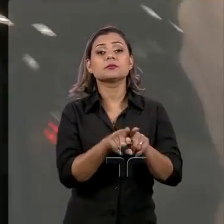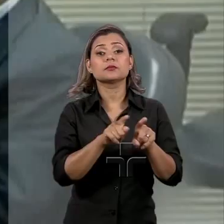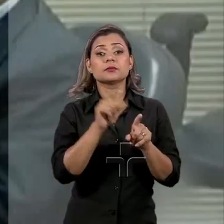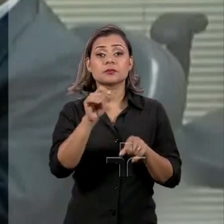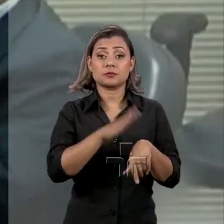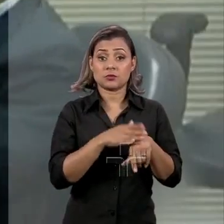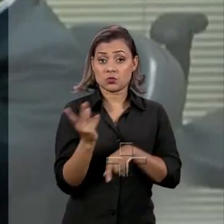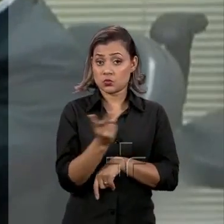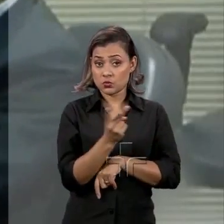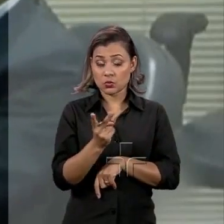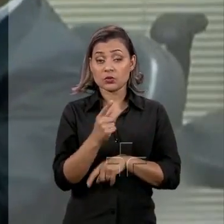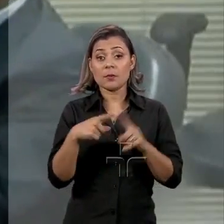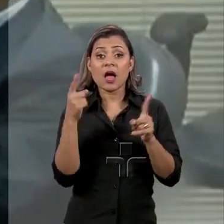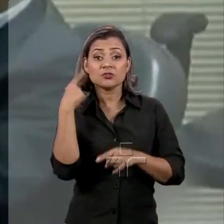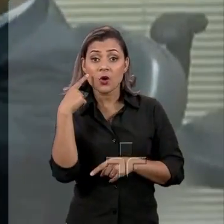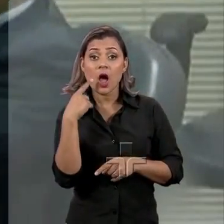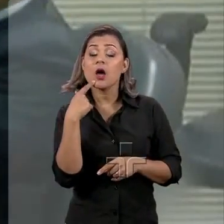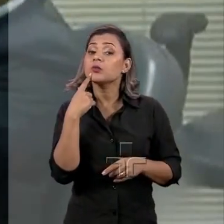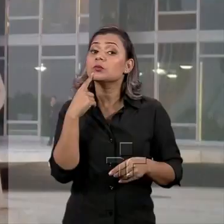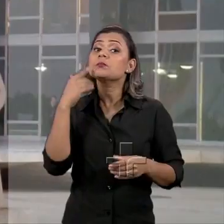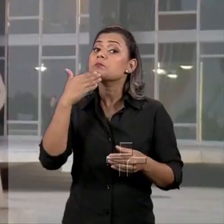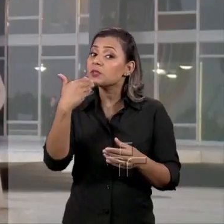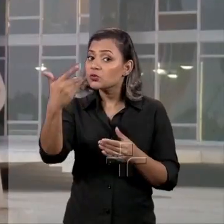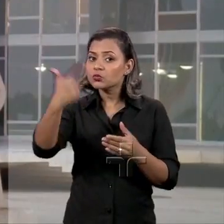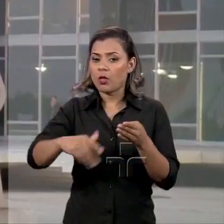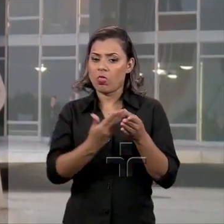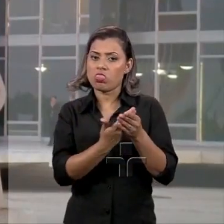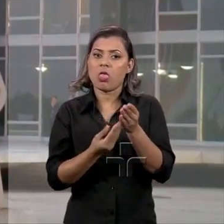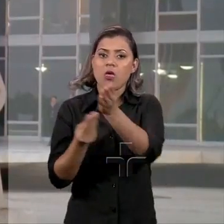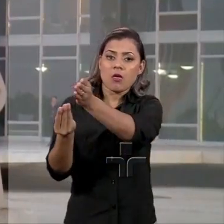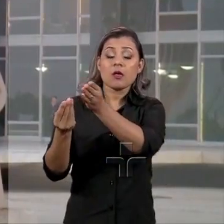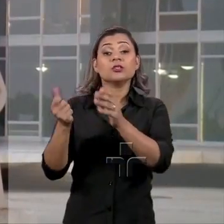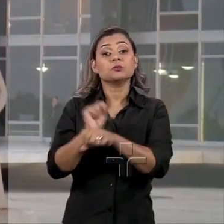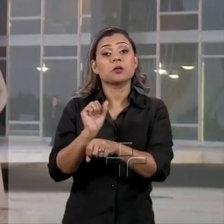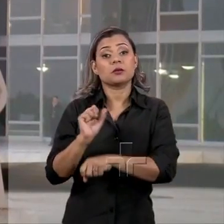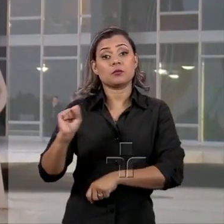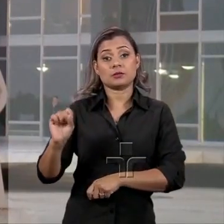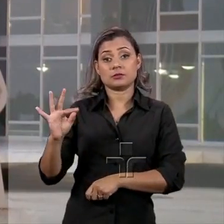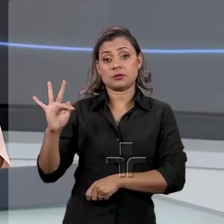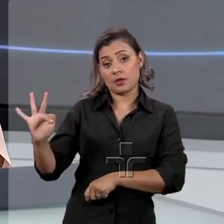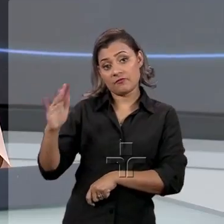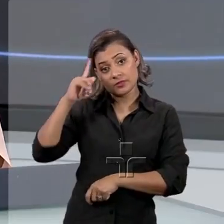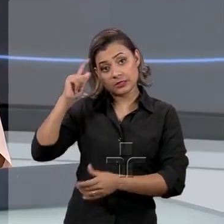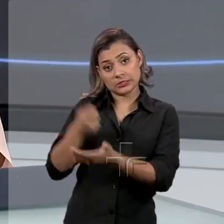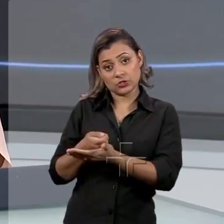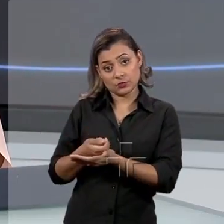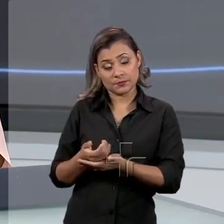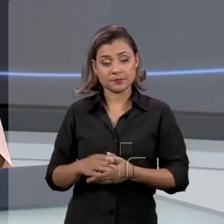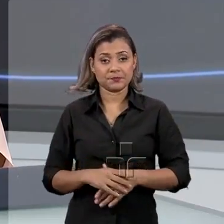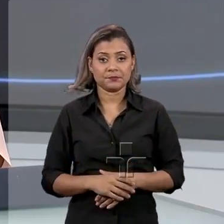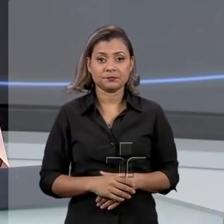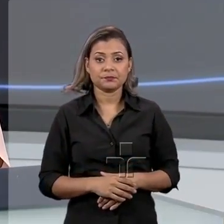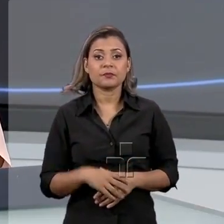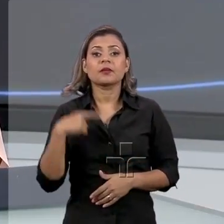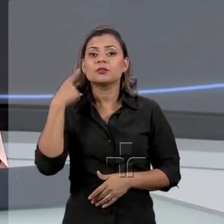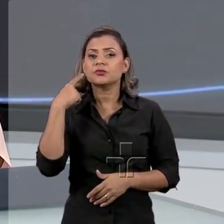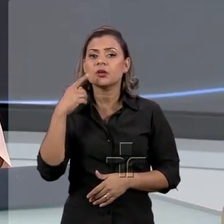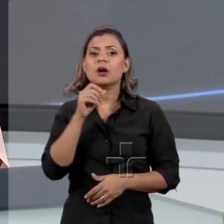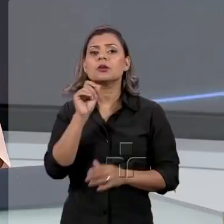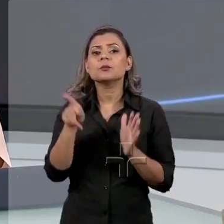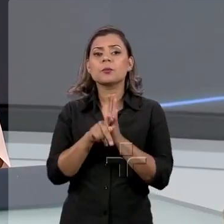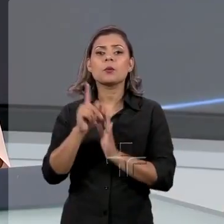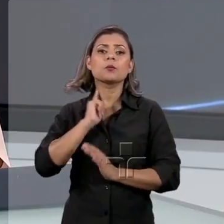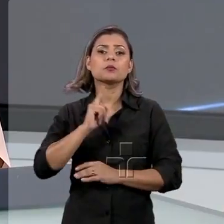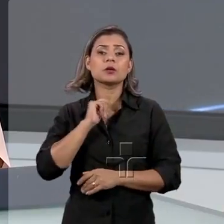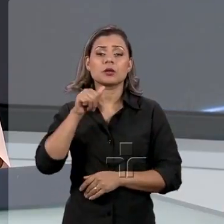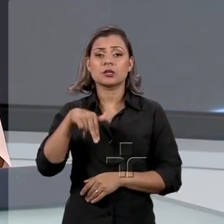dos dois recorreu e aguarda uma decisão do Supremo Tribunal Federal. A defesa do vice-governador de